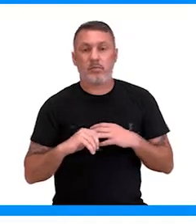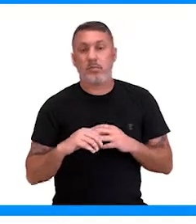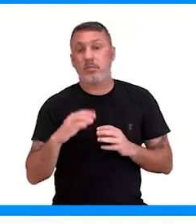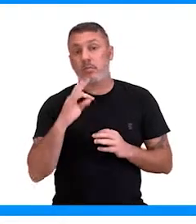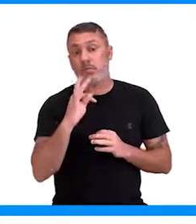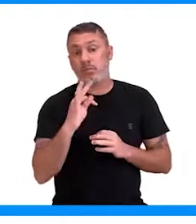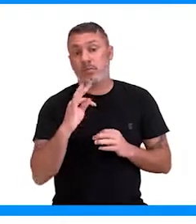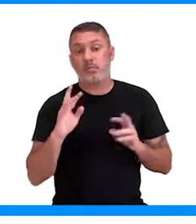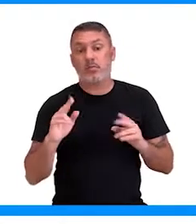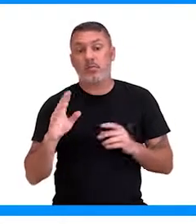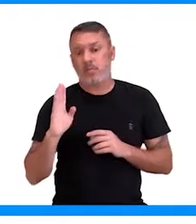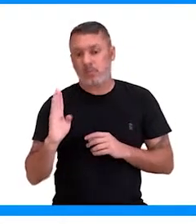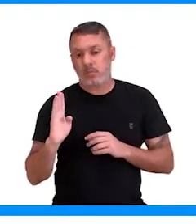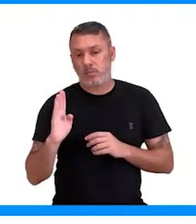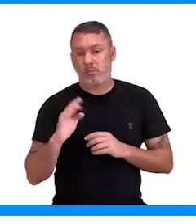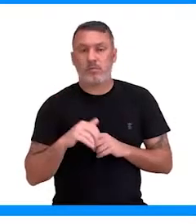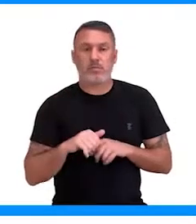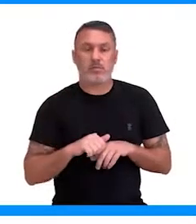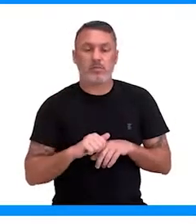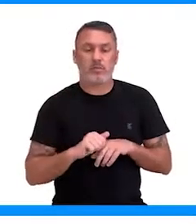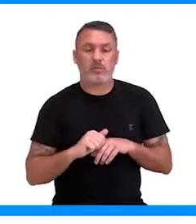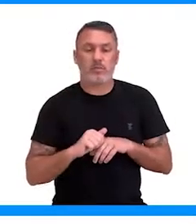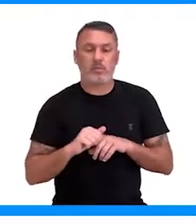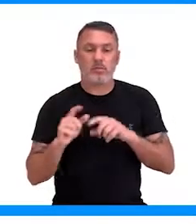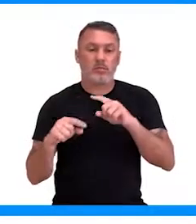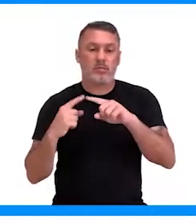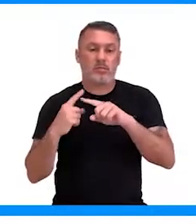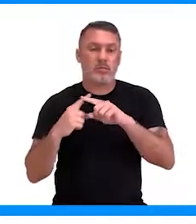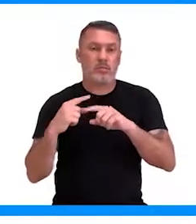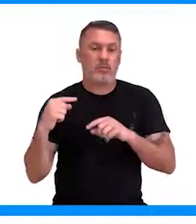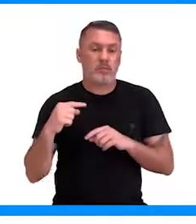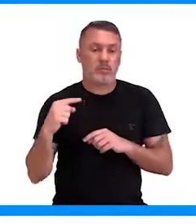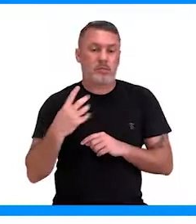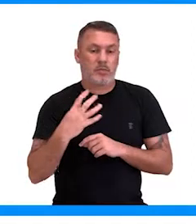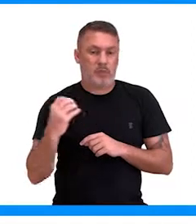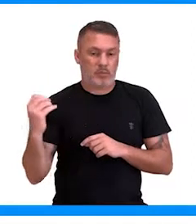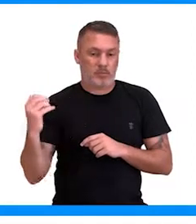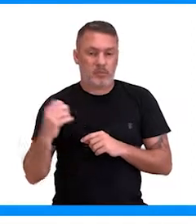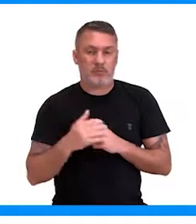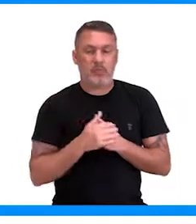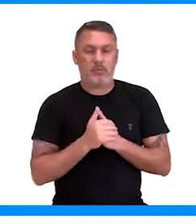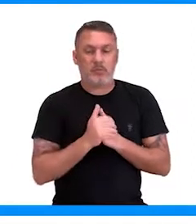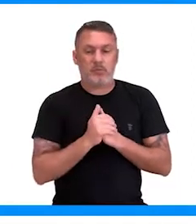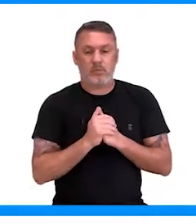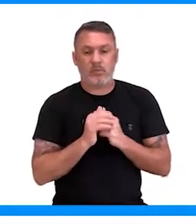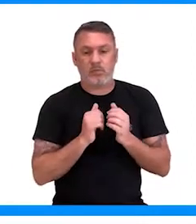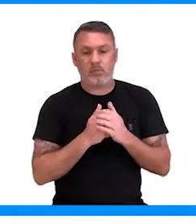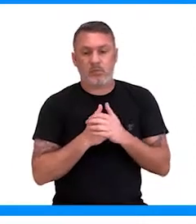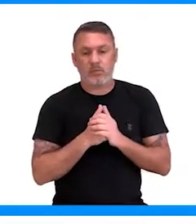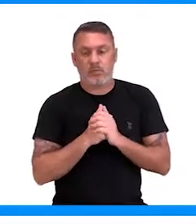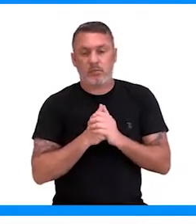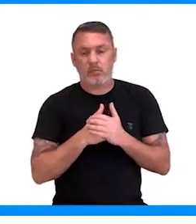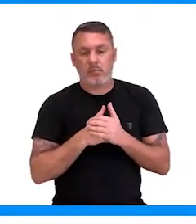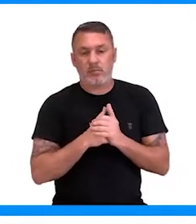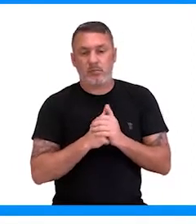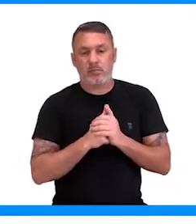O t, por sua vez, vai dar b, mais ou menos a raiz de 400,